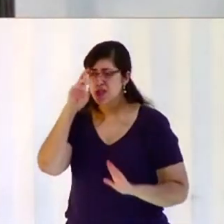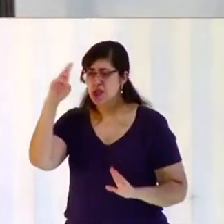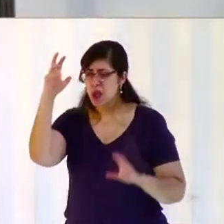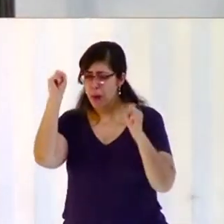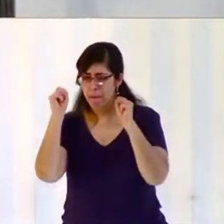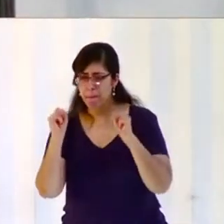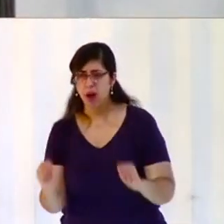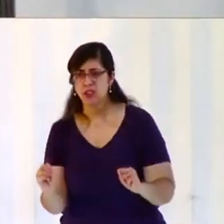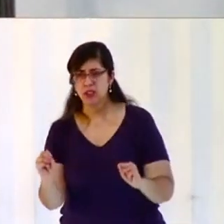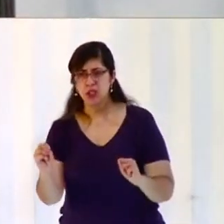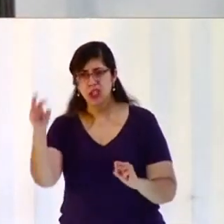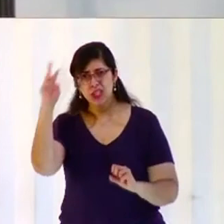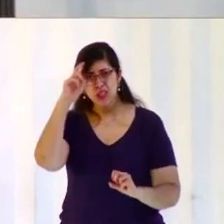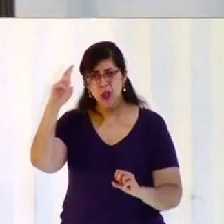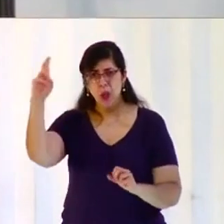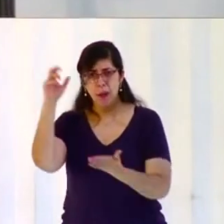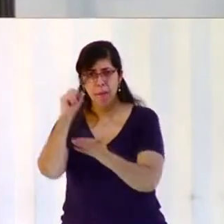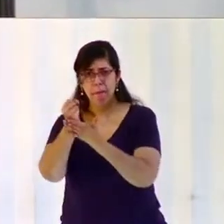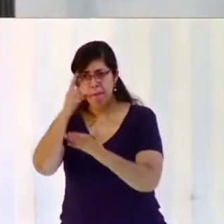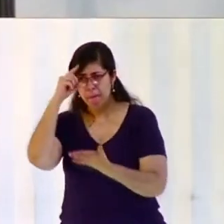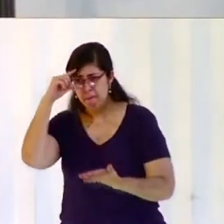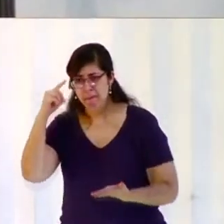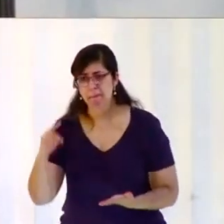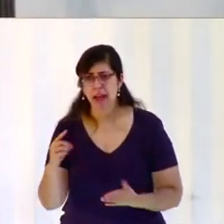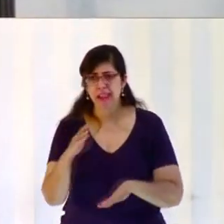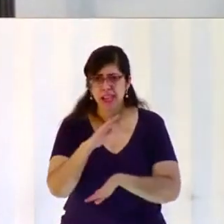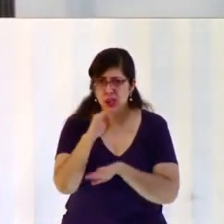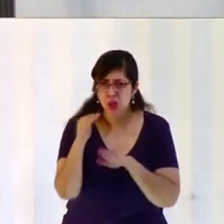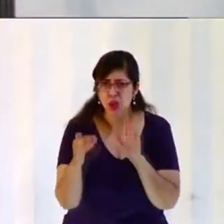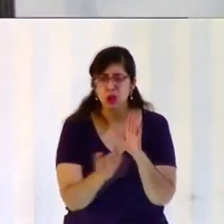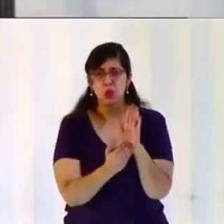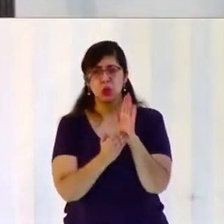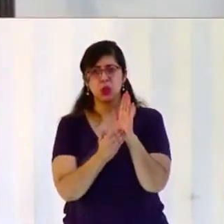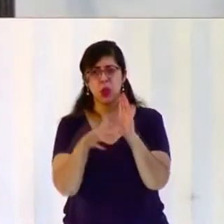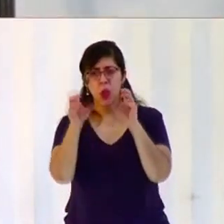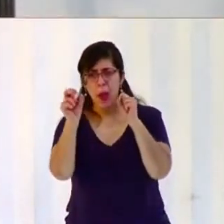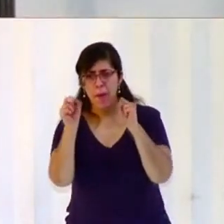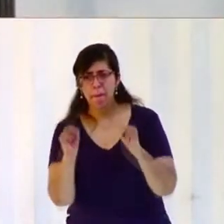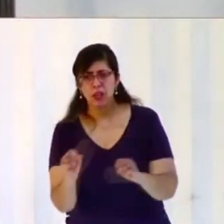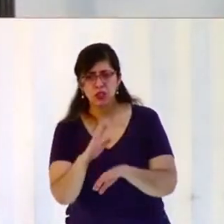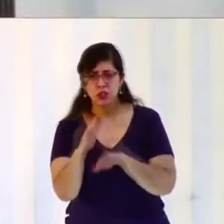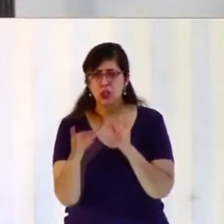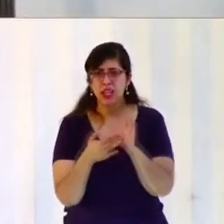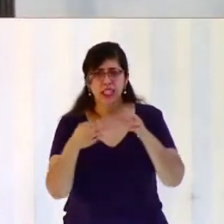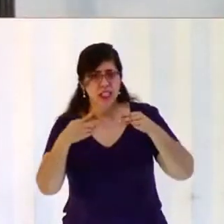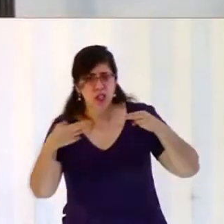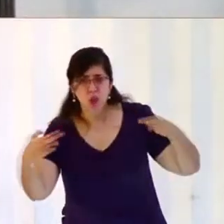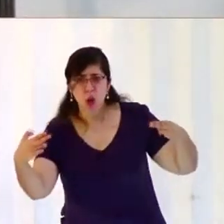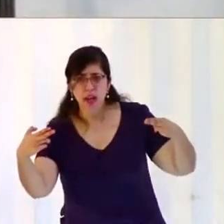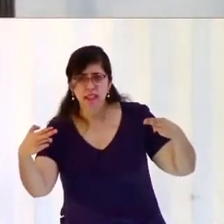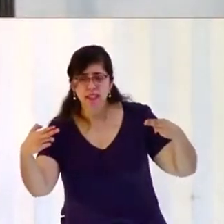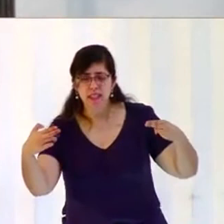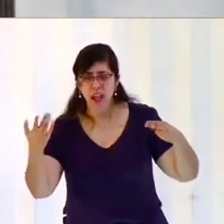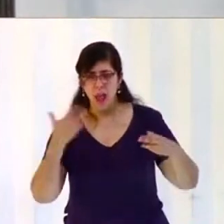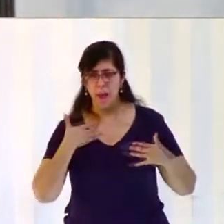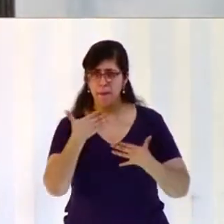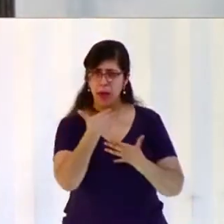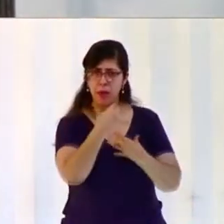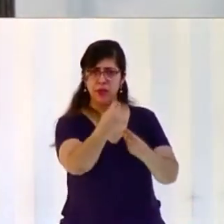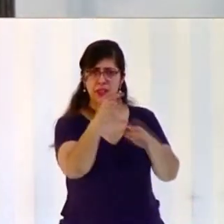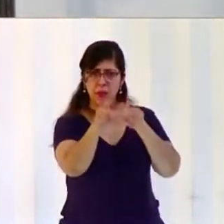se assenhorar dos meus pensamentos, o Senhor pode se assenhorar da minha profissão, o Senhor há de receber a